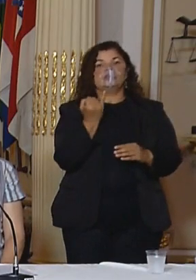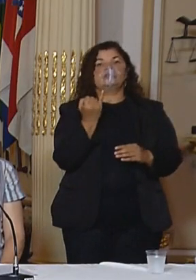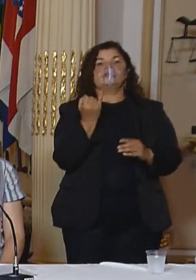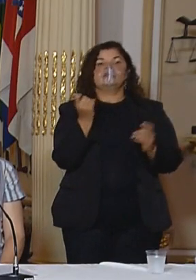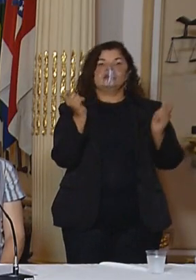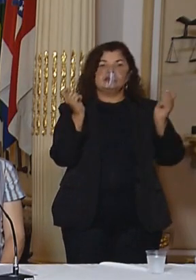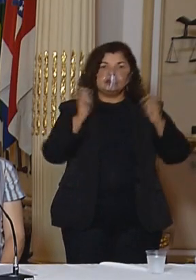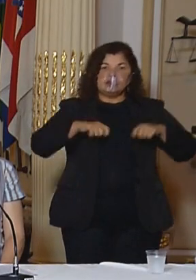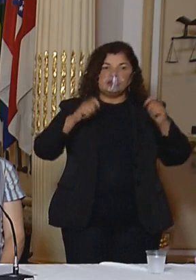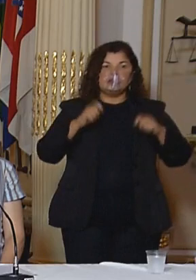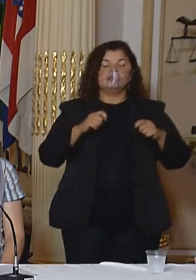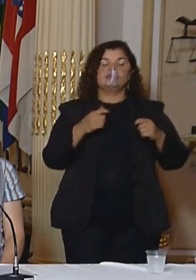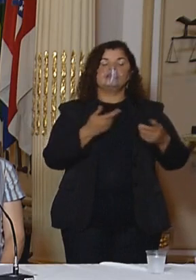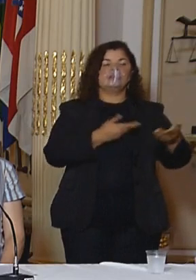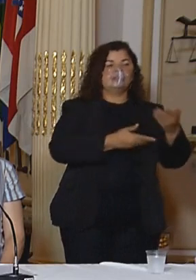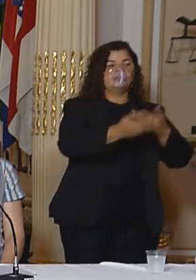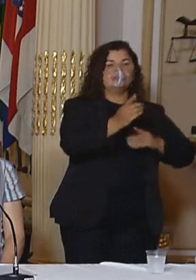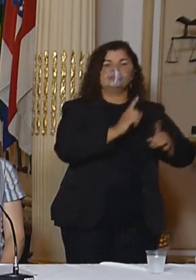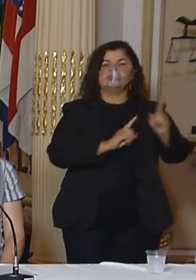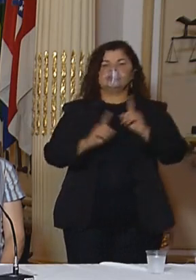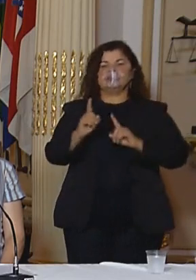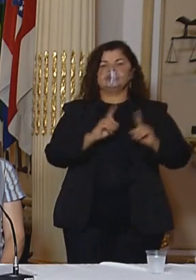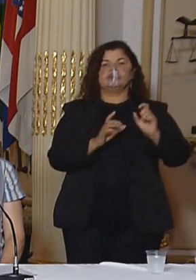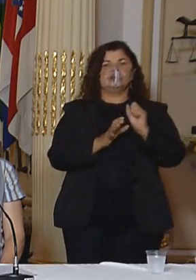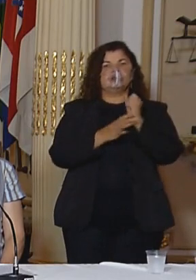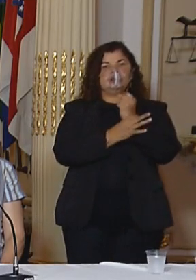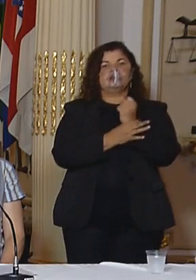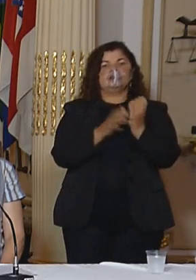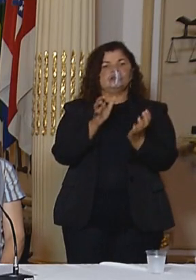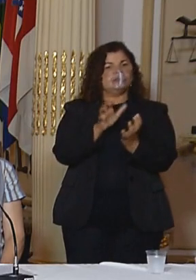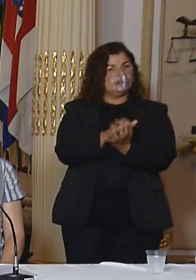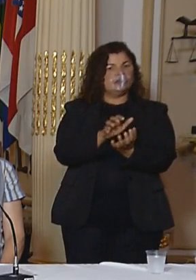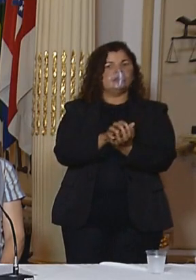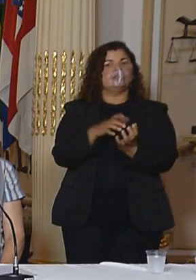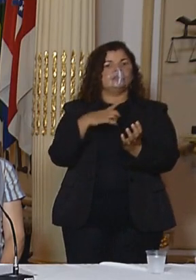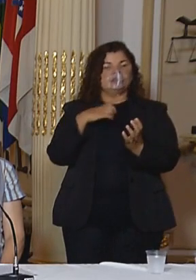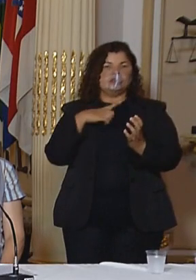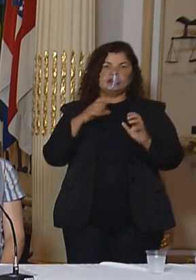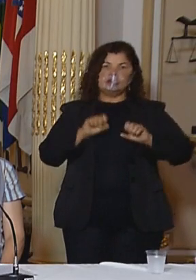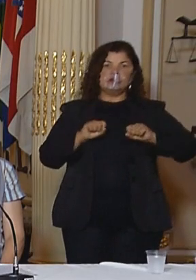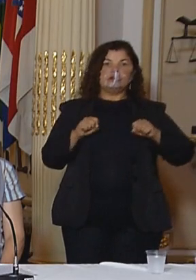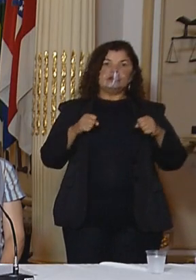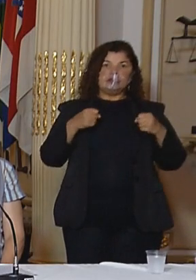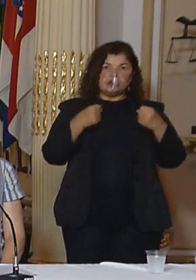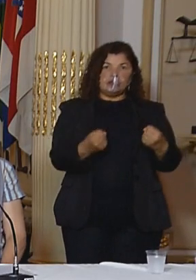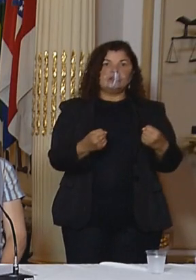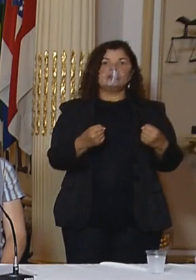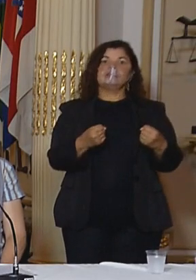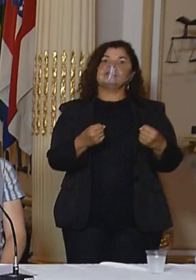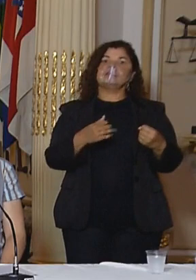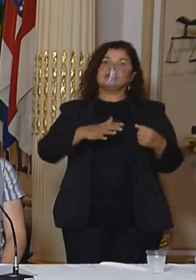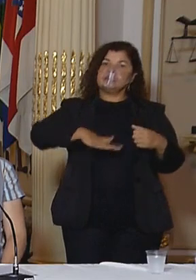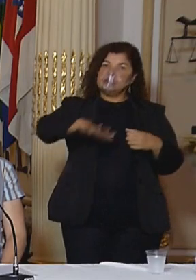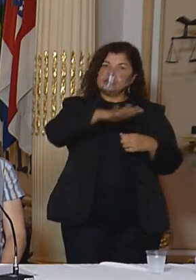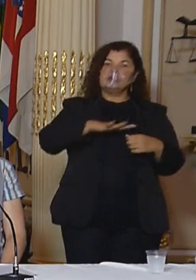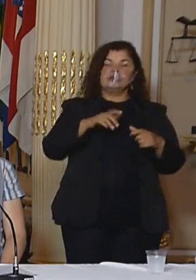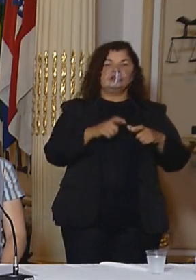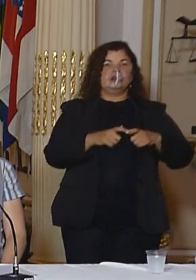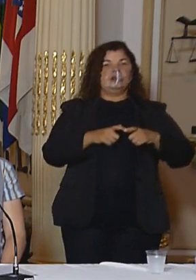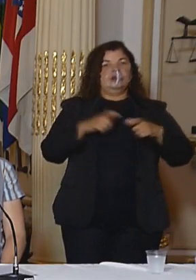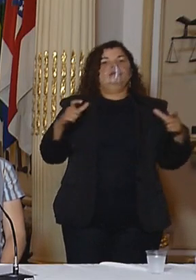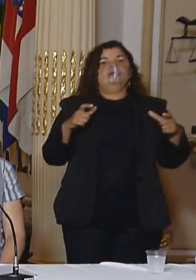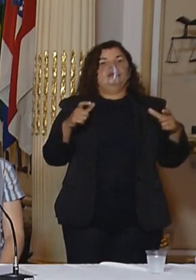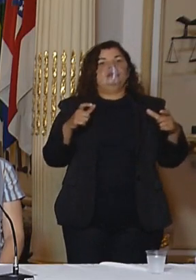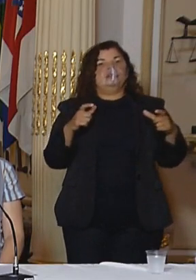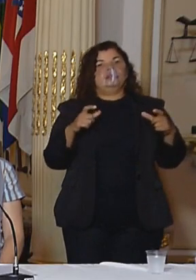possa transitar com segurança entre as fases, e Pernambuco está fazendo um grande esforço para que a gente amplie ainda